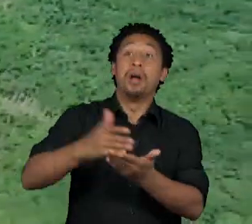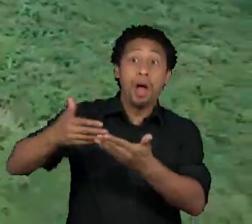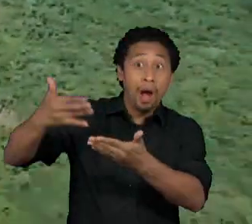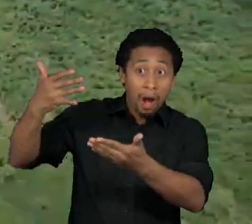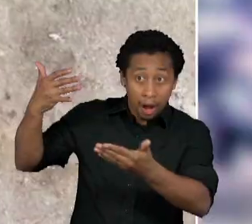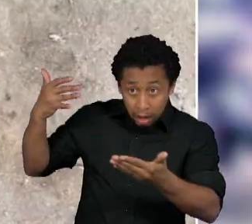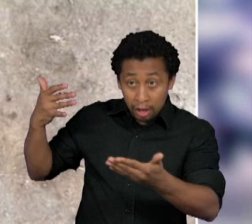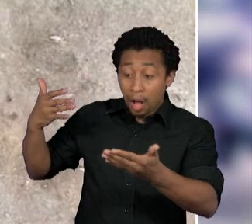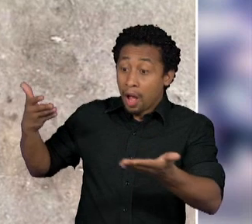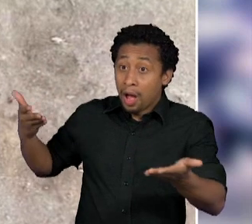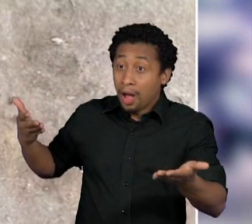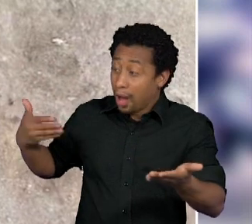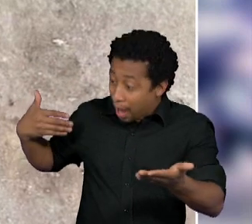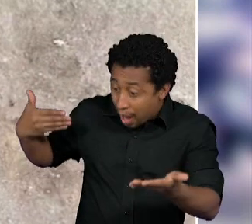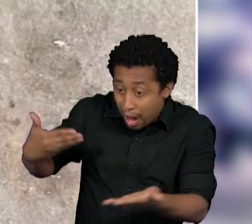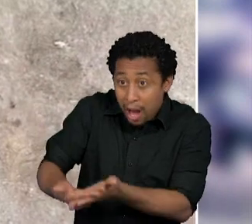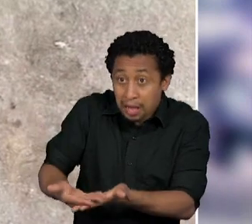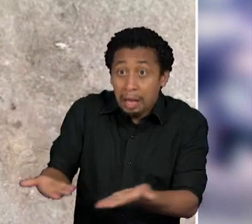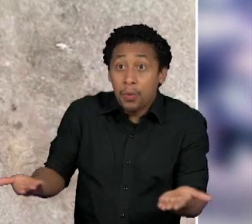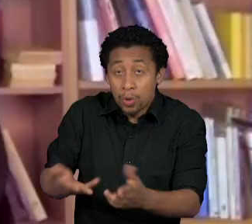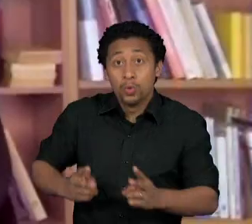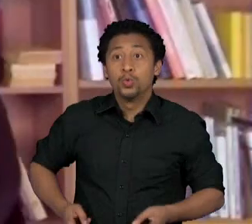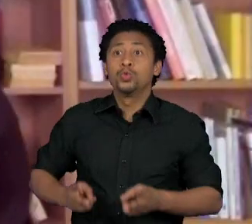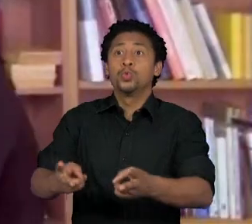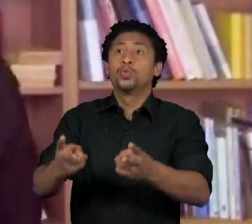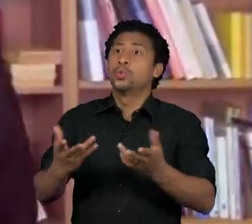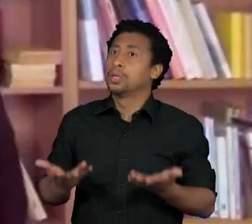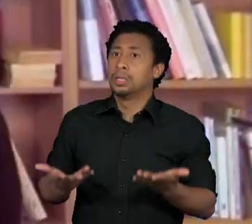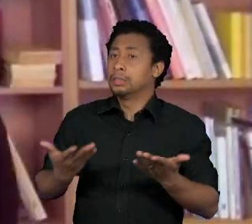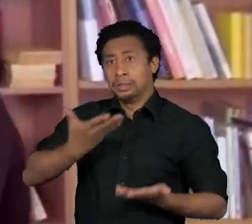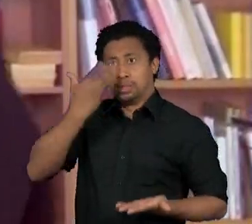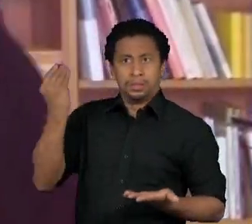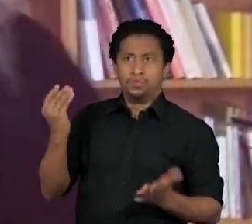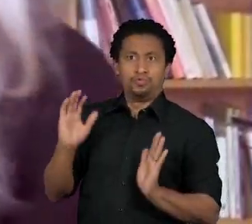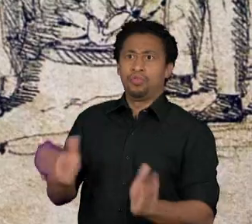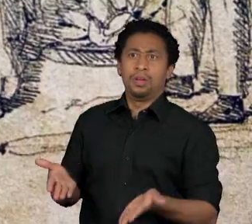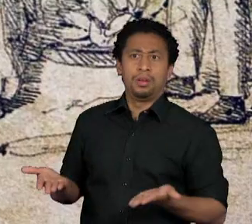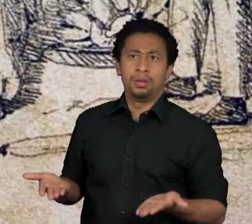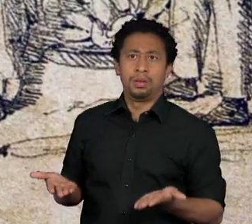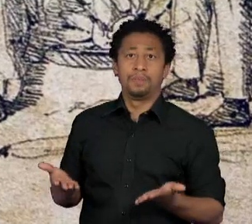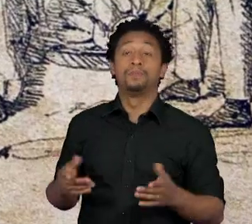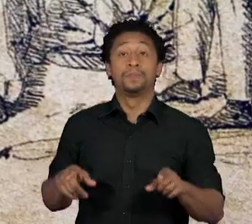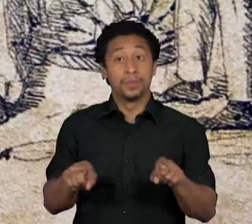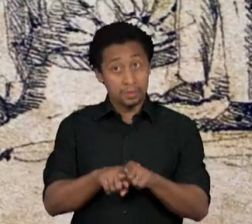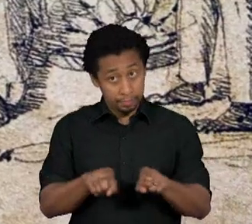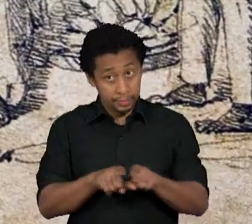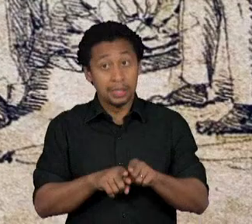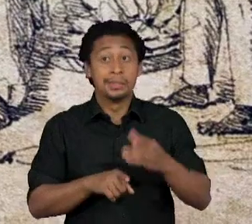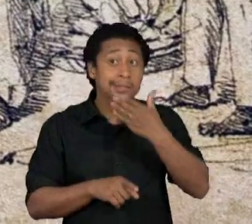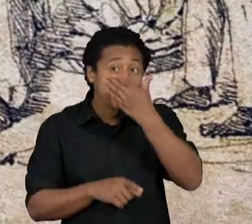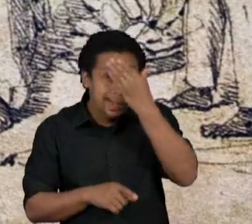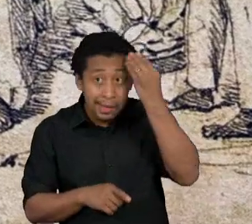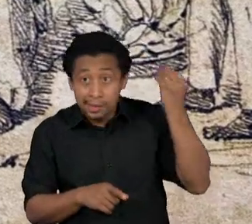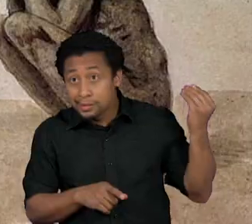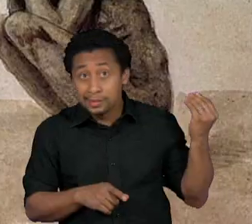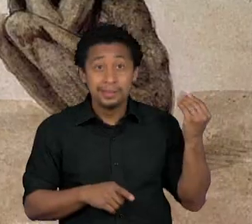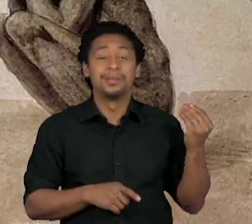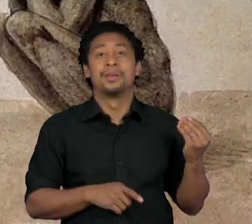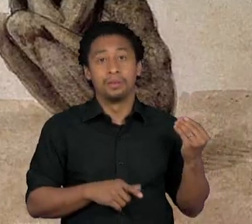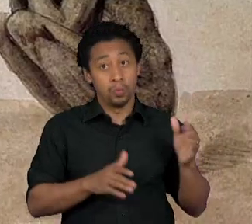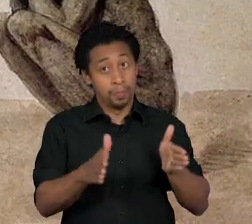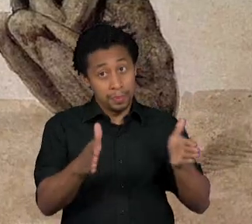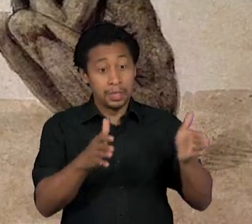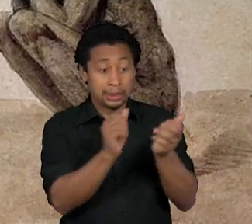tentar corrigir, continuamos matando. Também tem, sobretudo, muito forte, o esquecimento da escravatura e da